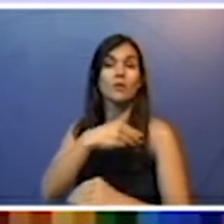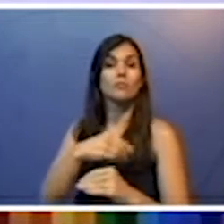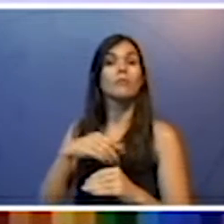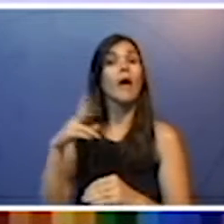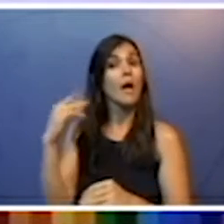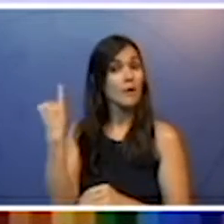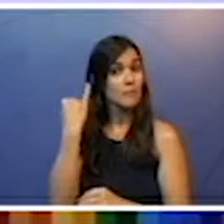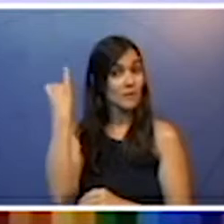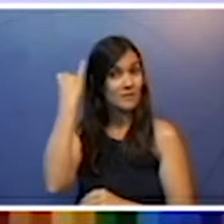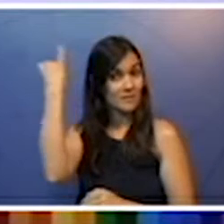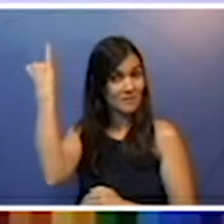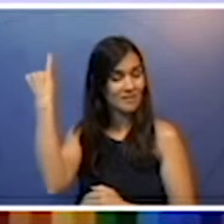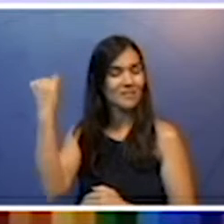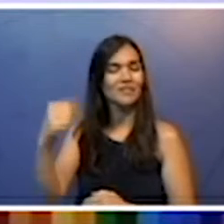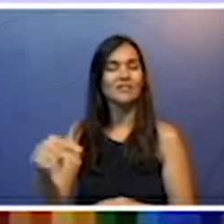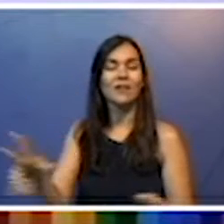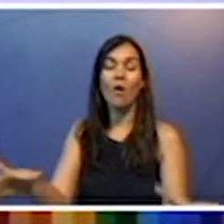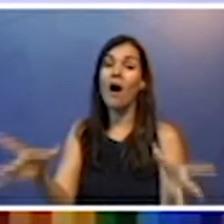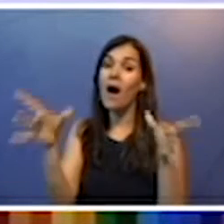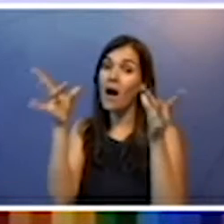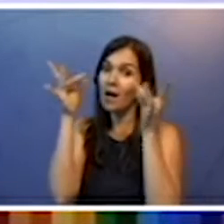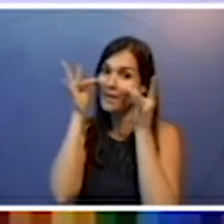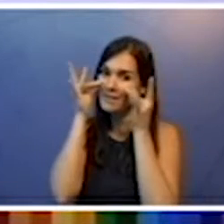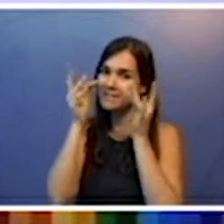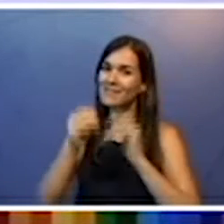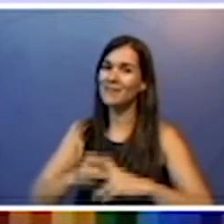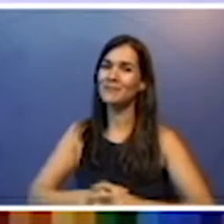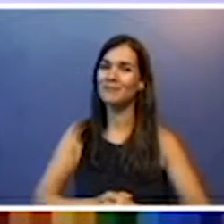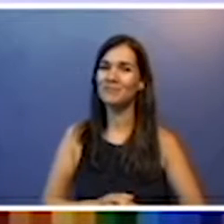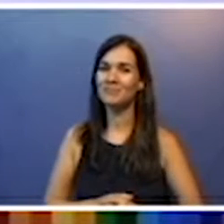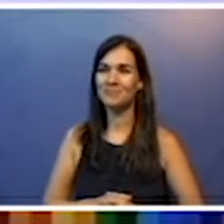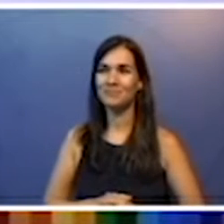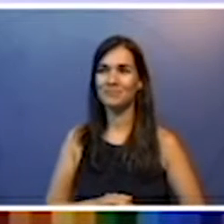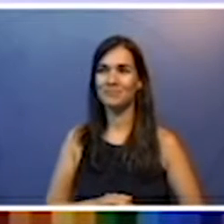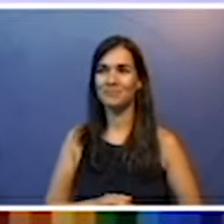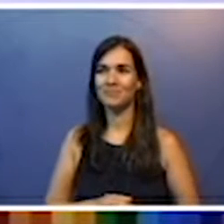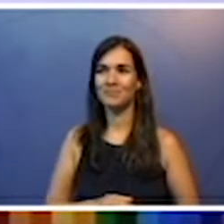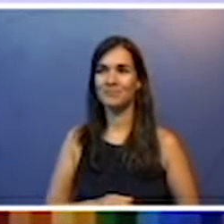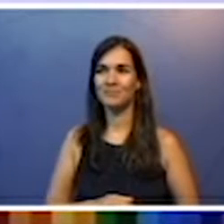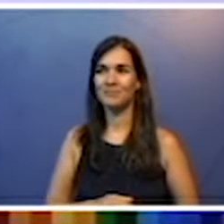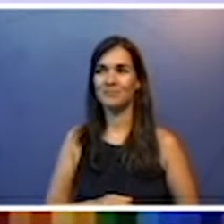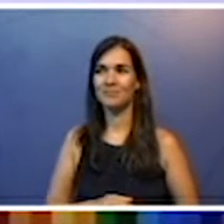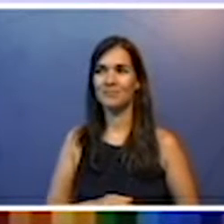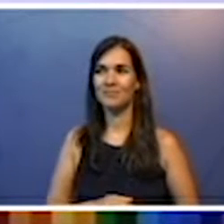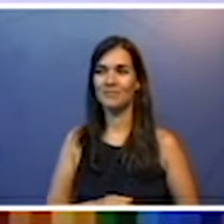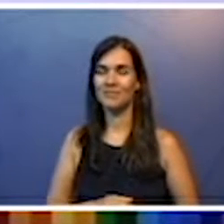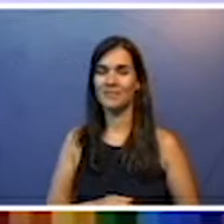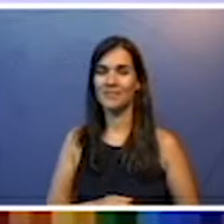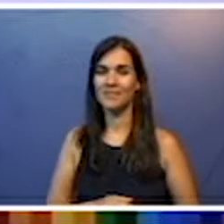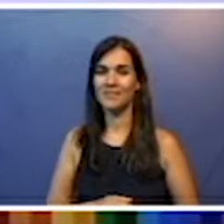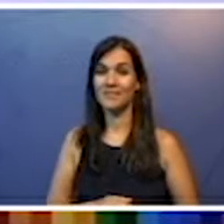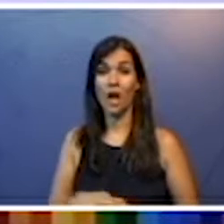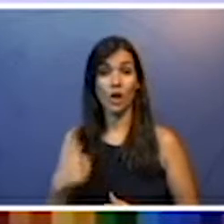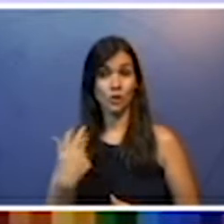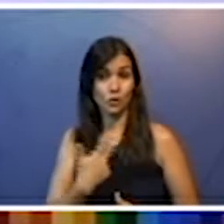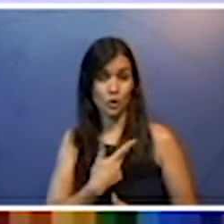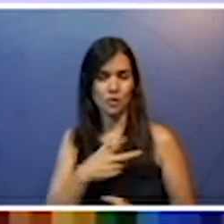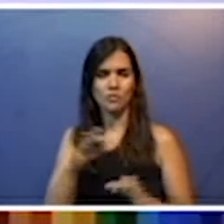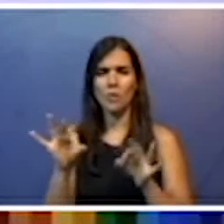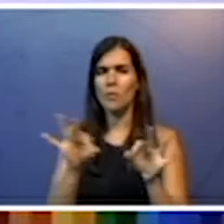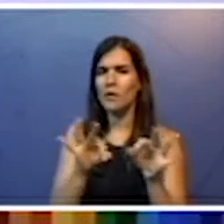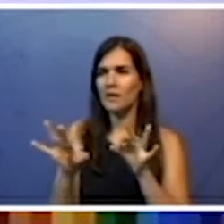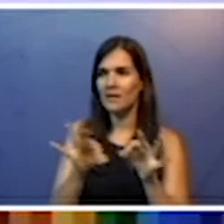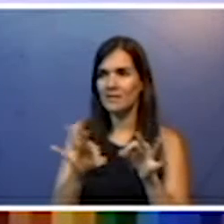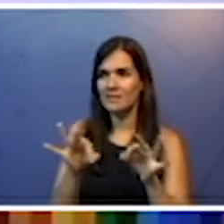Super importante. Atenção, olho vivo. Vamos lá. Aqui, ó, nós vamos organizar